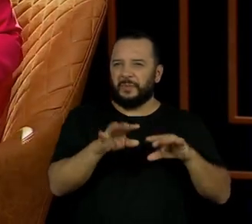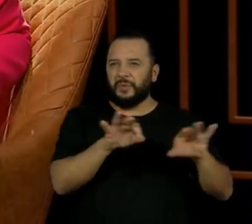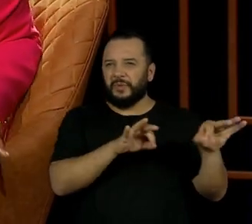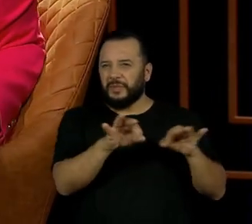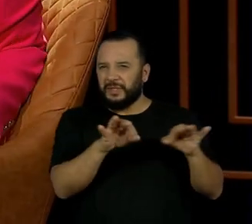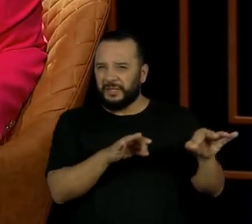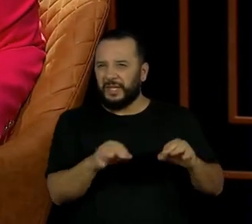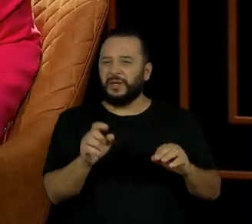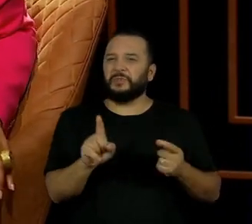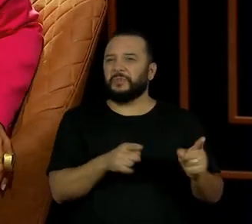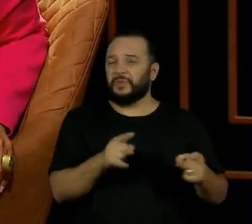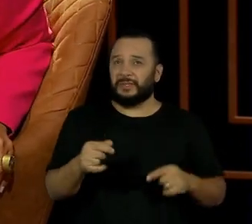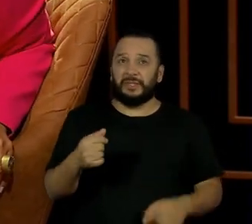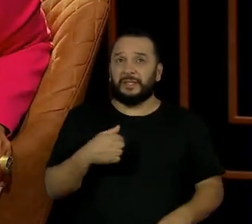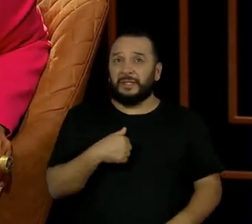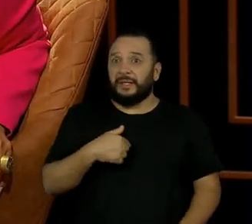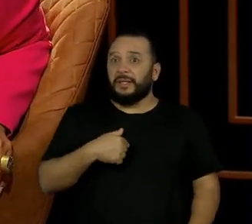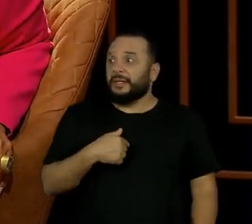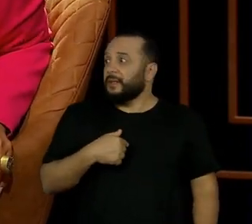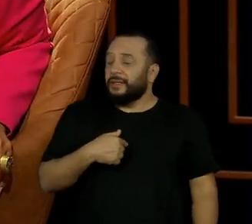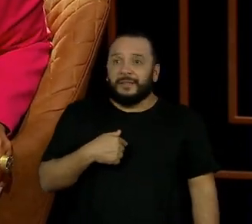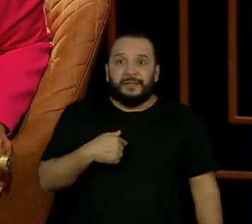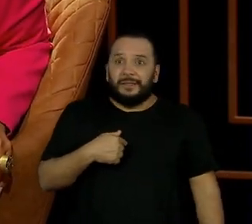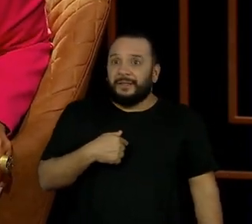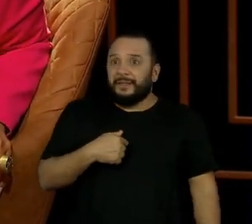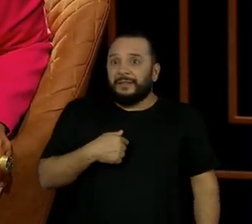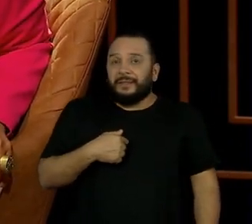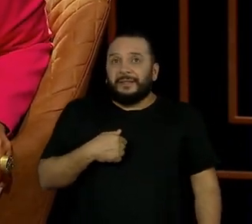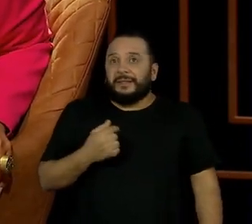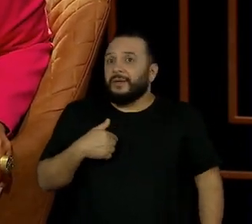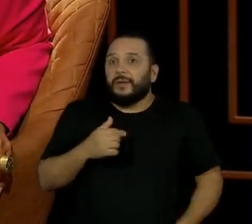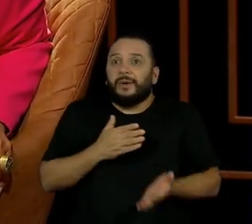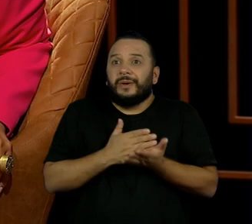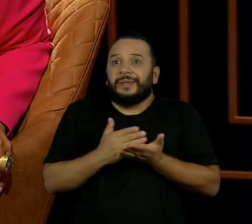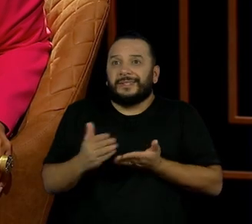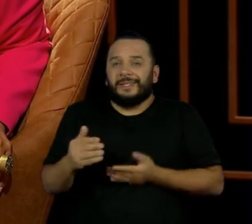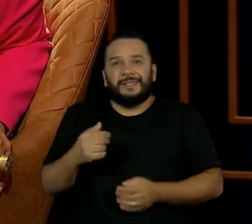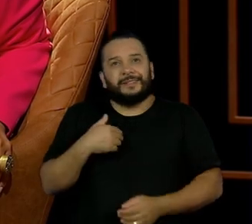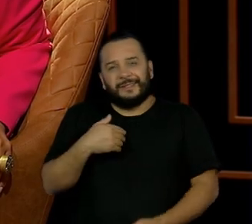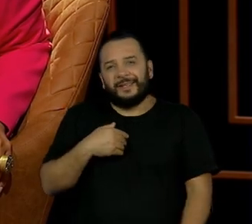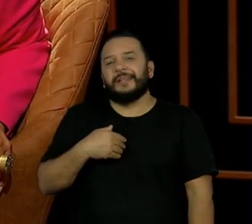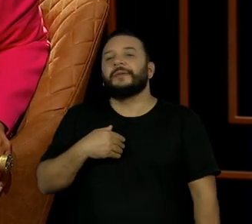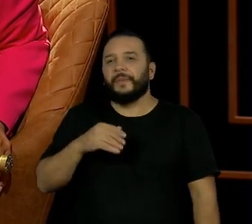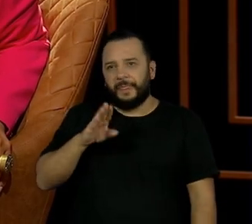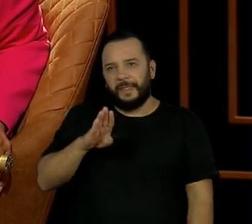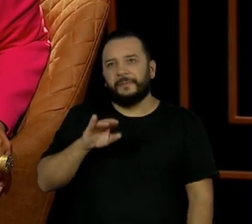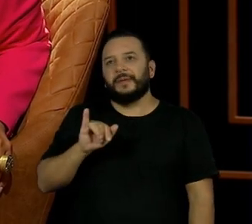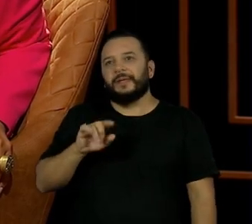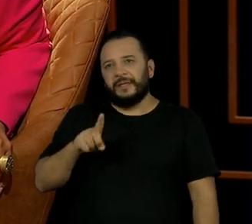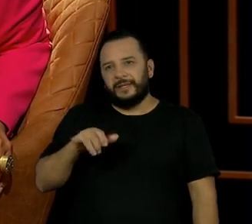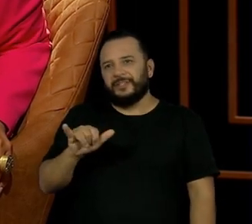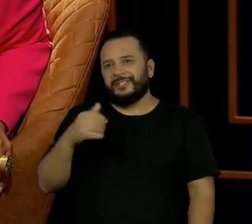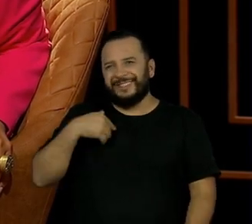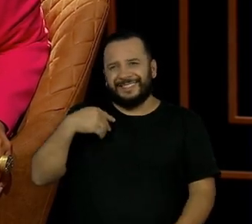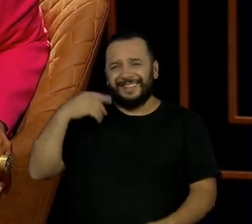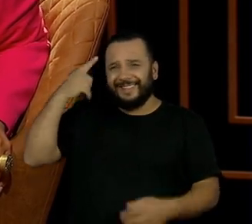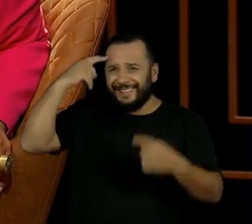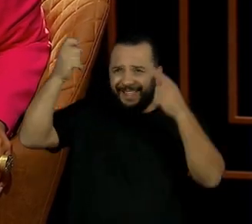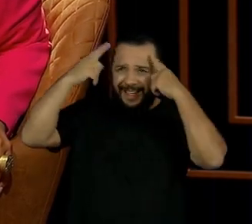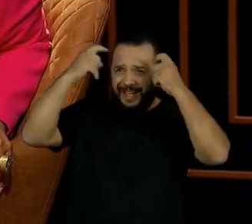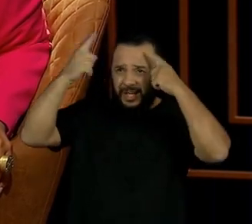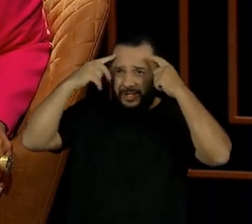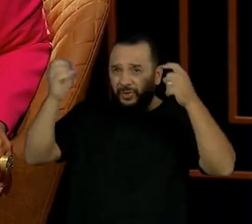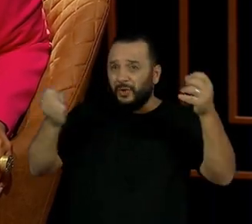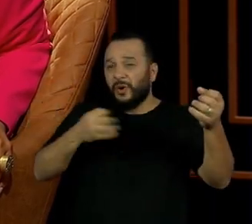de jingle e eu tipo Opa bid né que chegou cheio de ideia morou fora e sempre